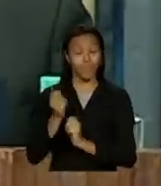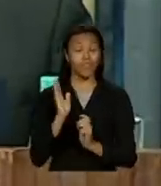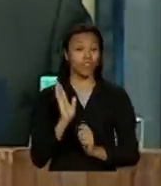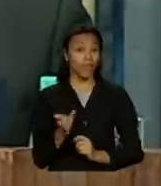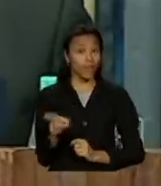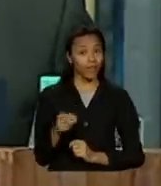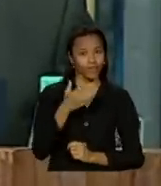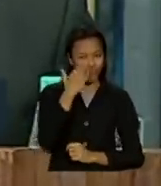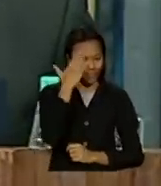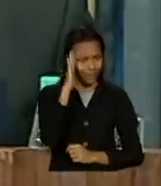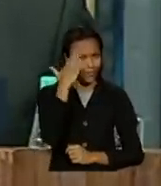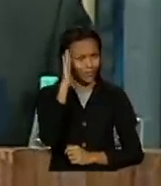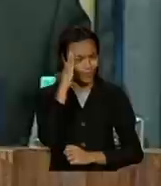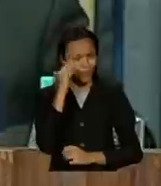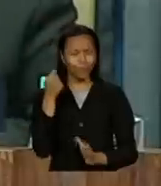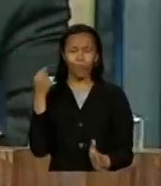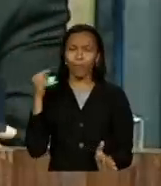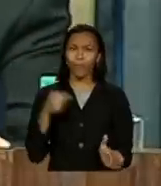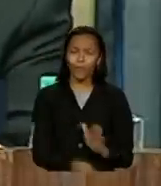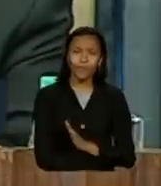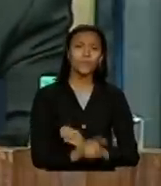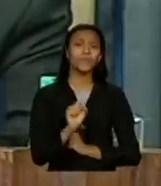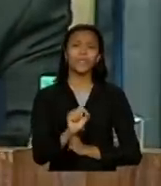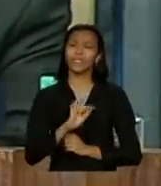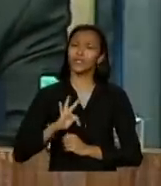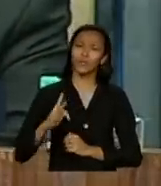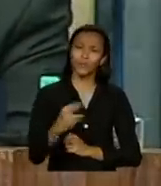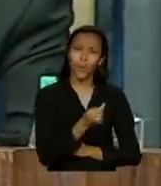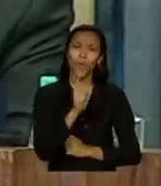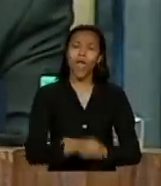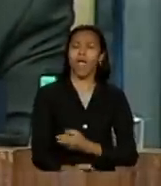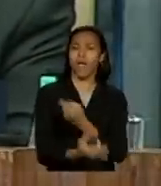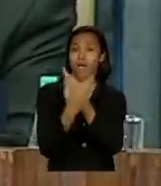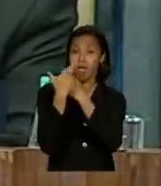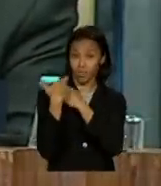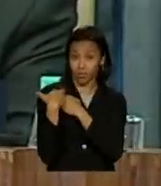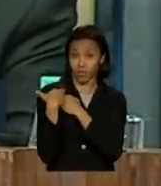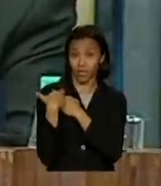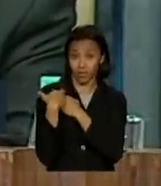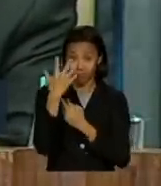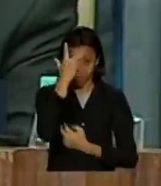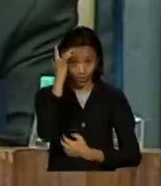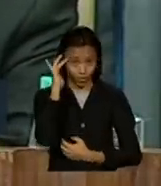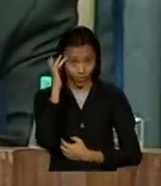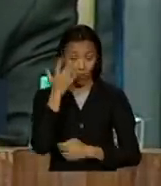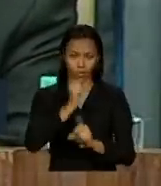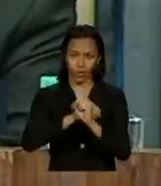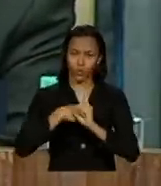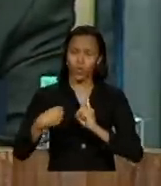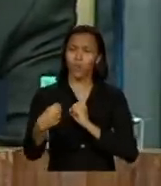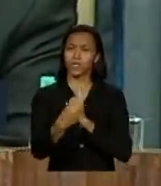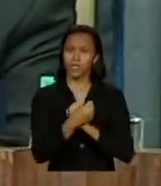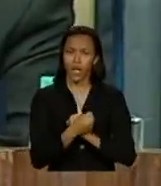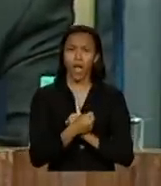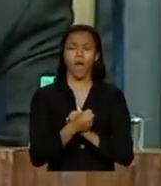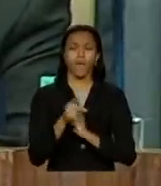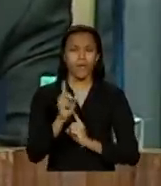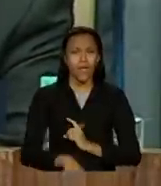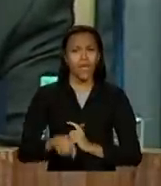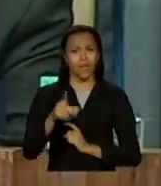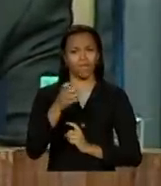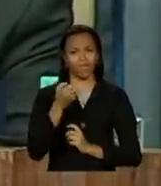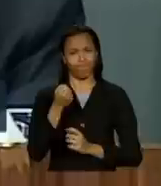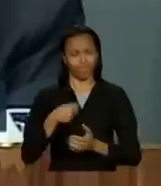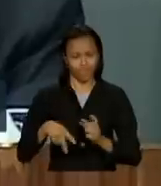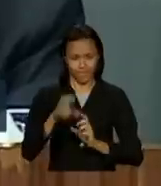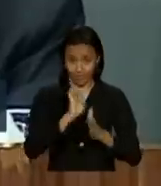guerdane muito profunda toda a questão da responsabilidade cidadã e social eh de um empresário e e